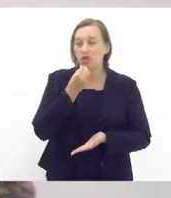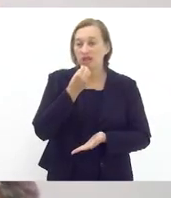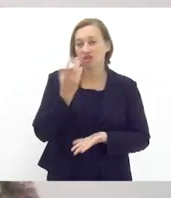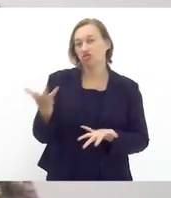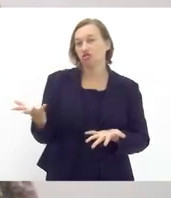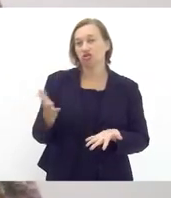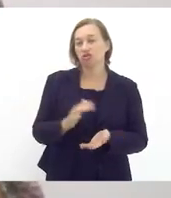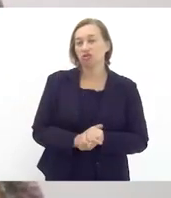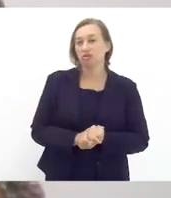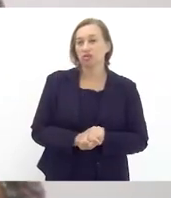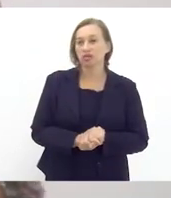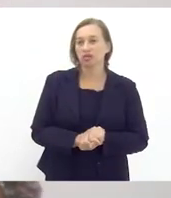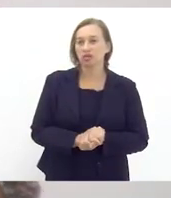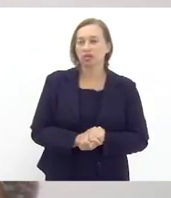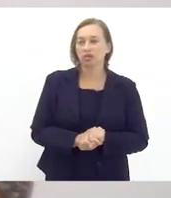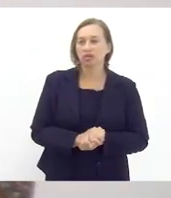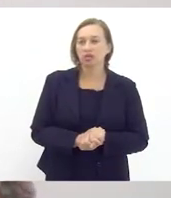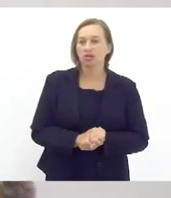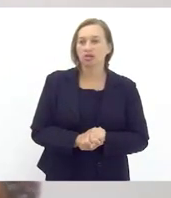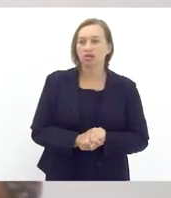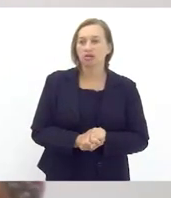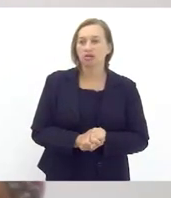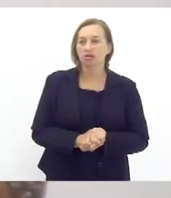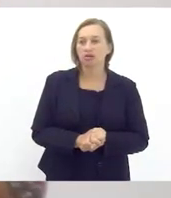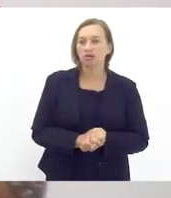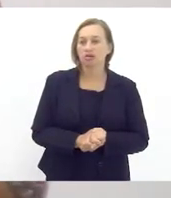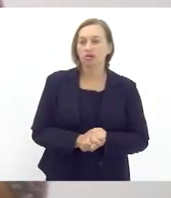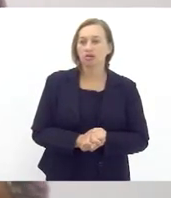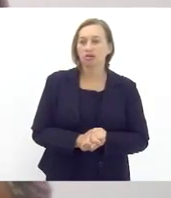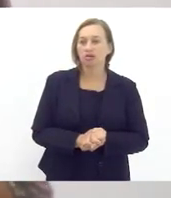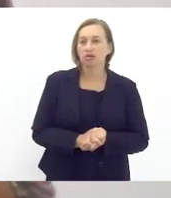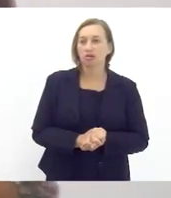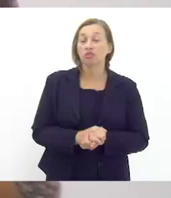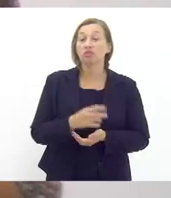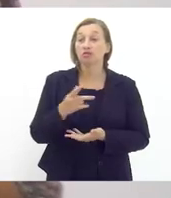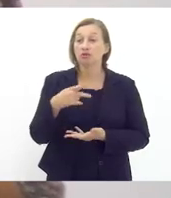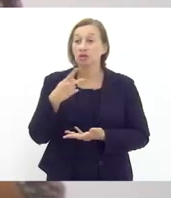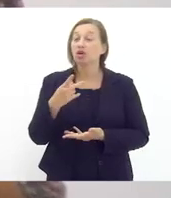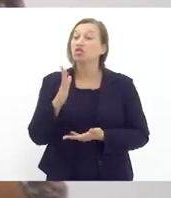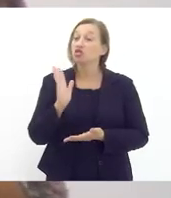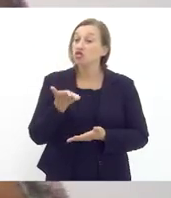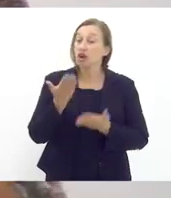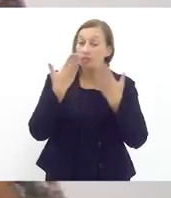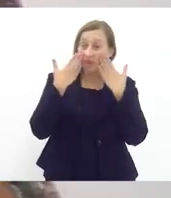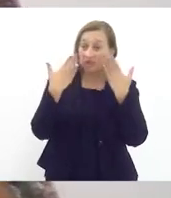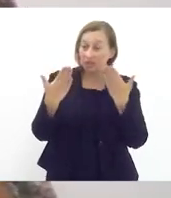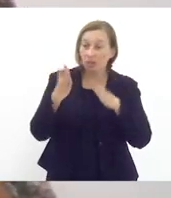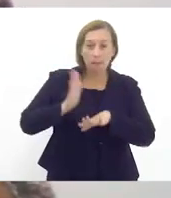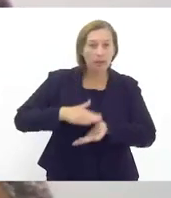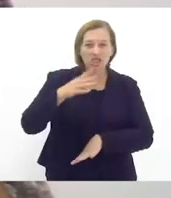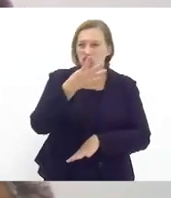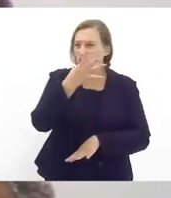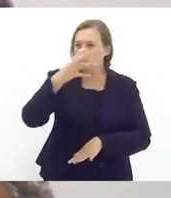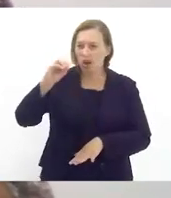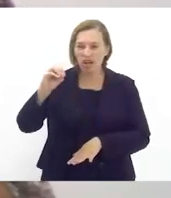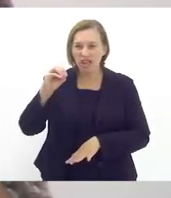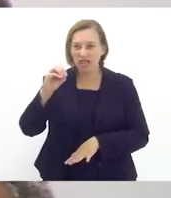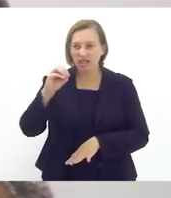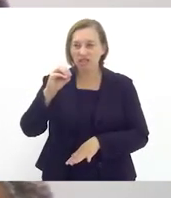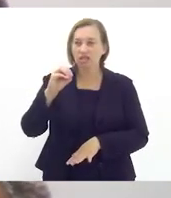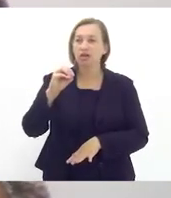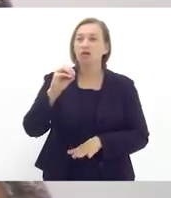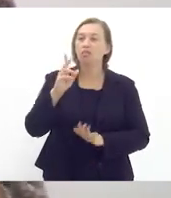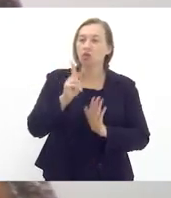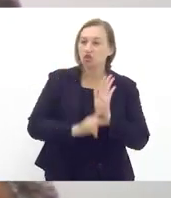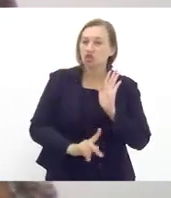de prestar contas nós já apresentamos mais de 40 projetos